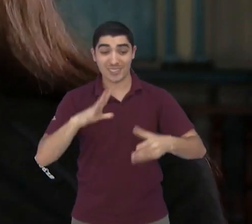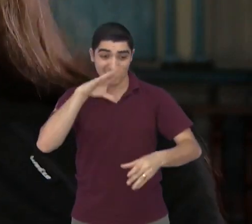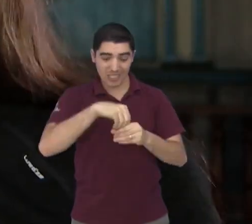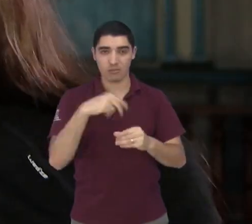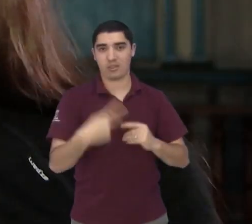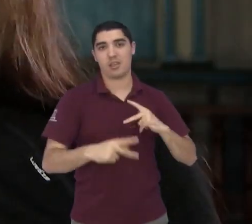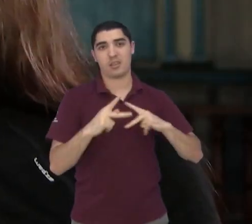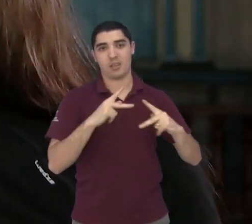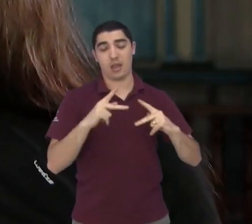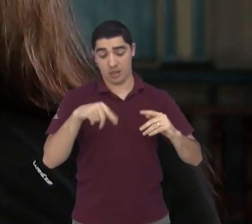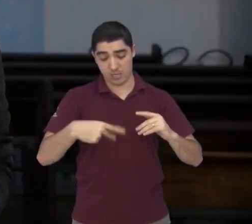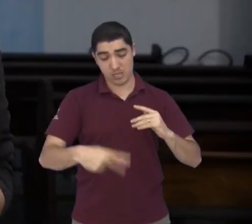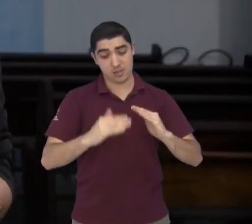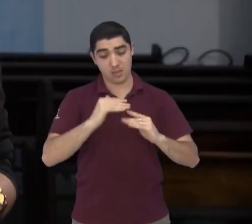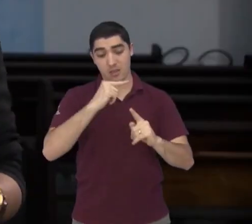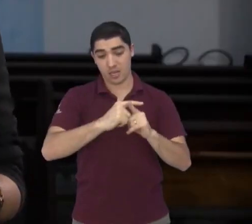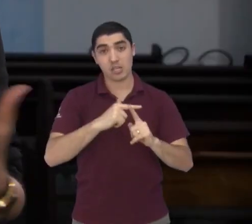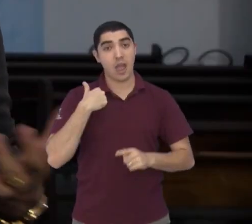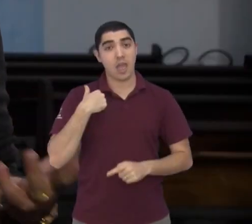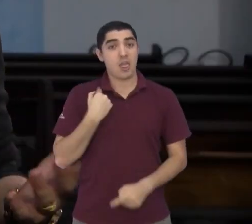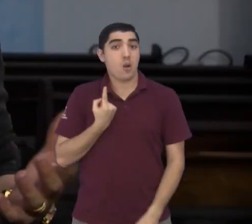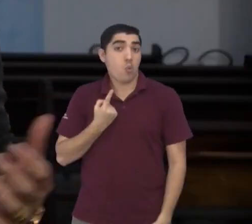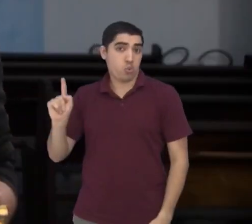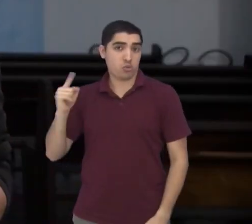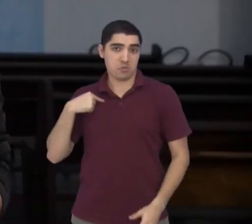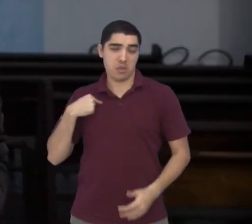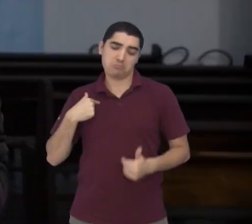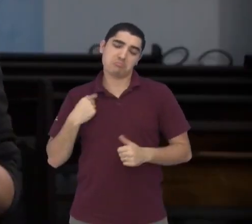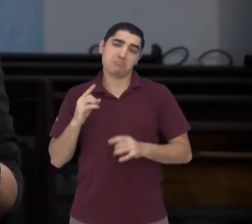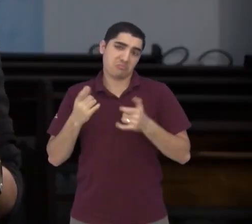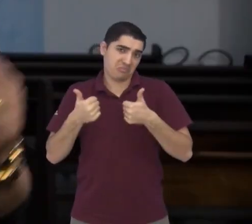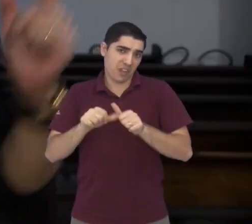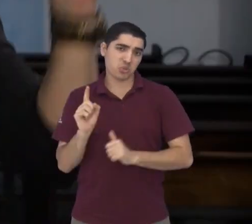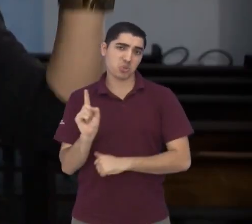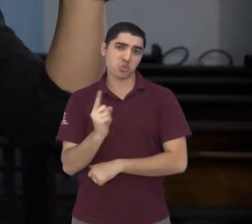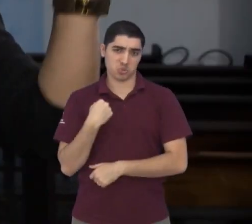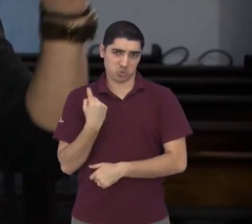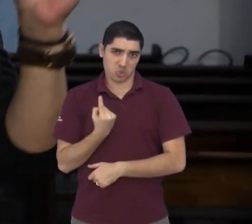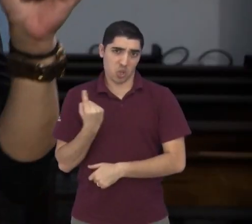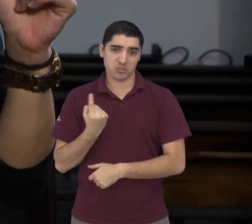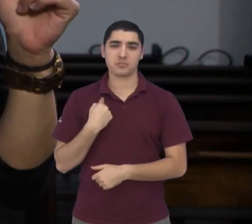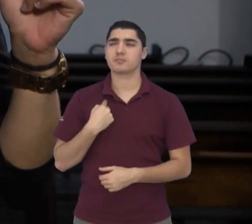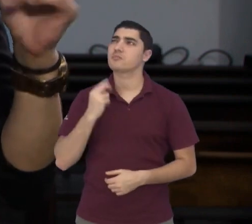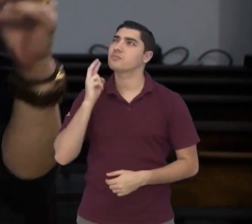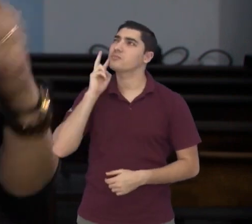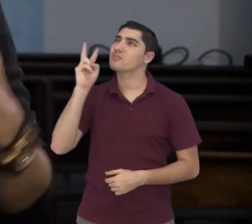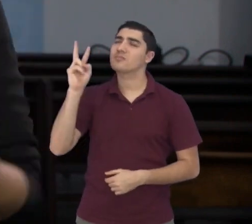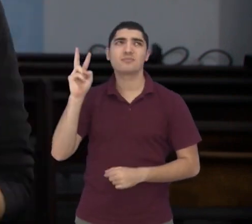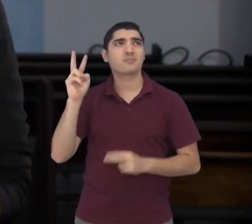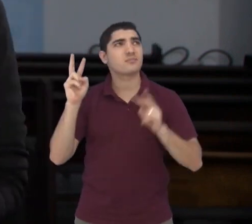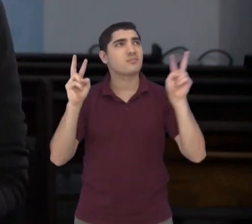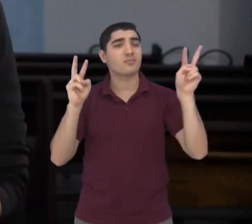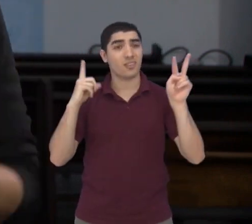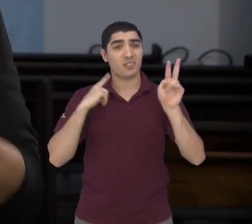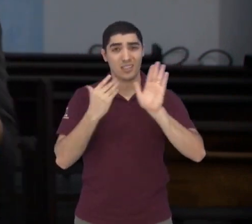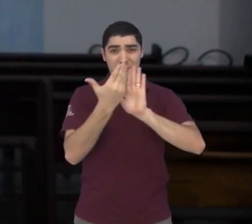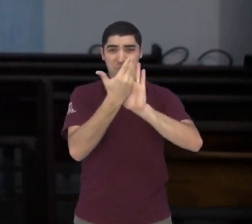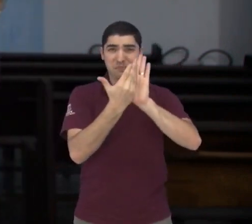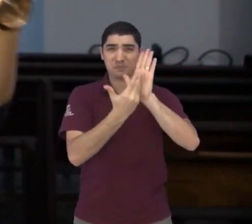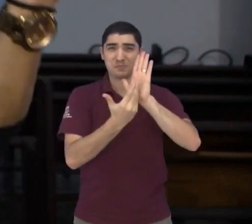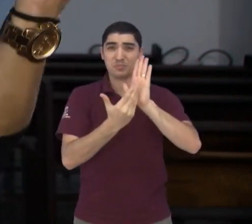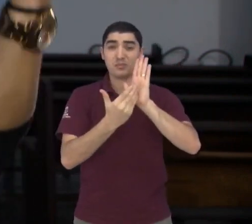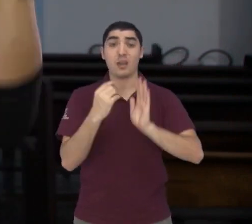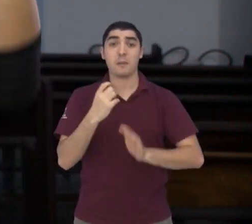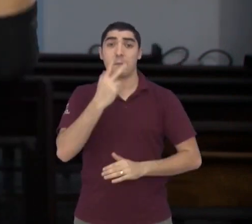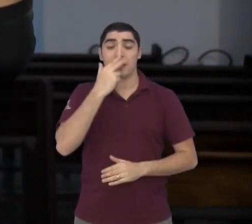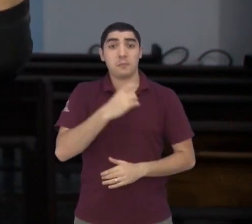Então, eu fui a última que fiquei. E eu sozinha aqui na igreja, eu ficava olhando duas trincas. E a gente tinha medo da igreja abrir